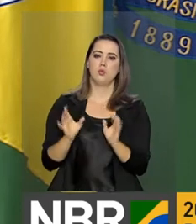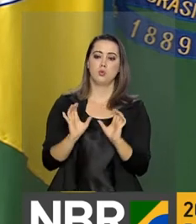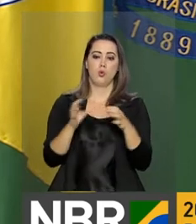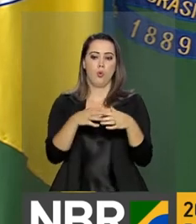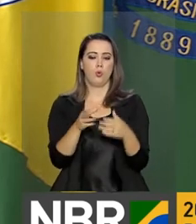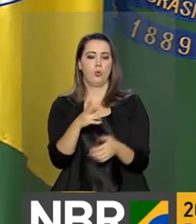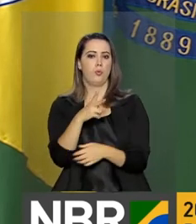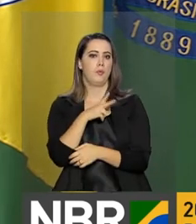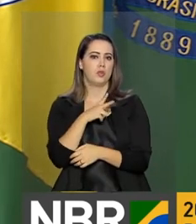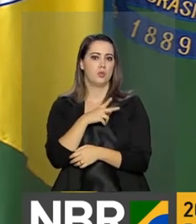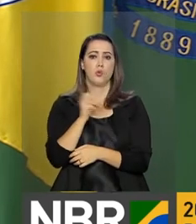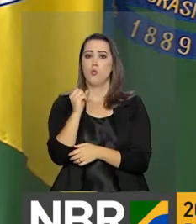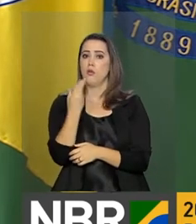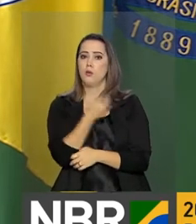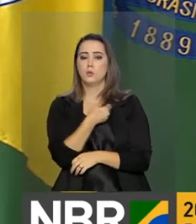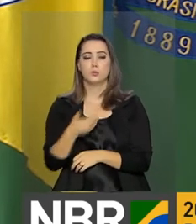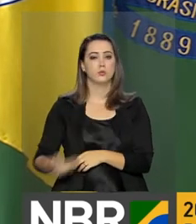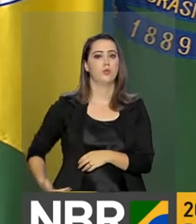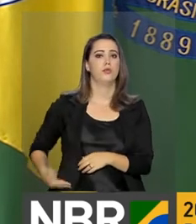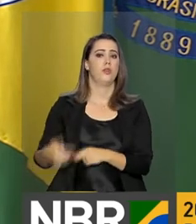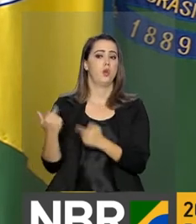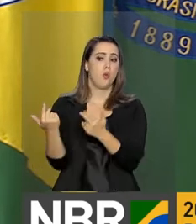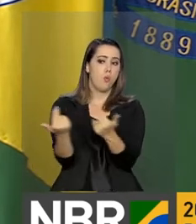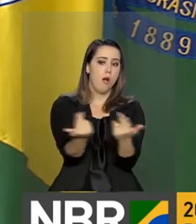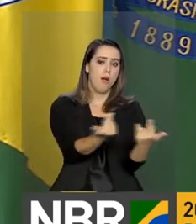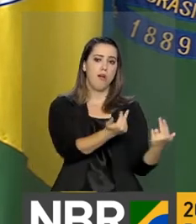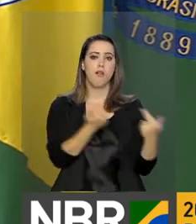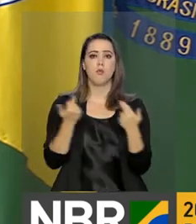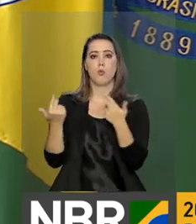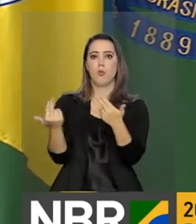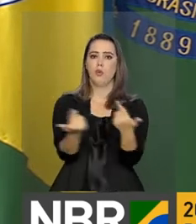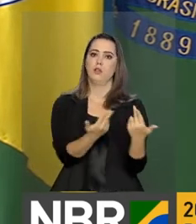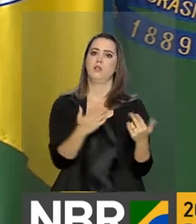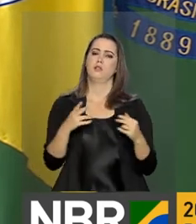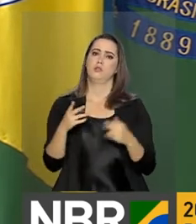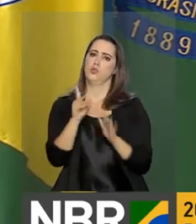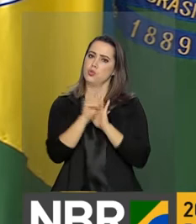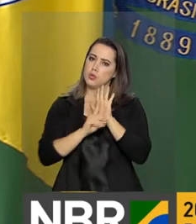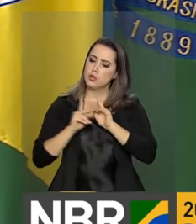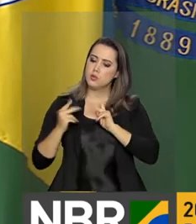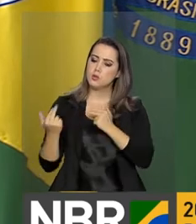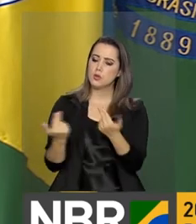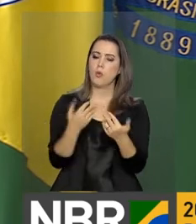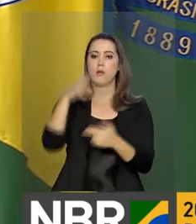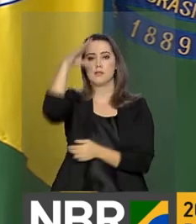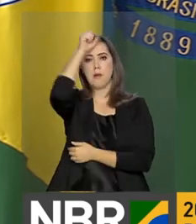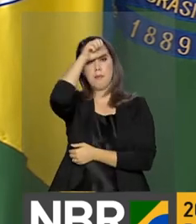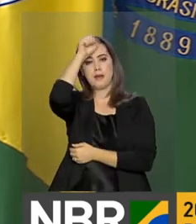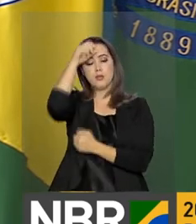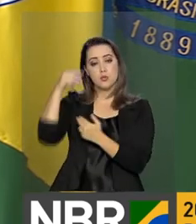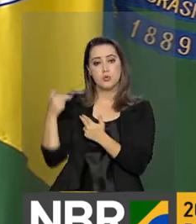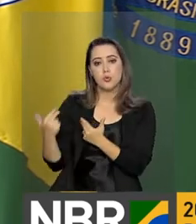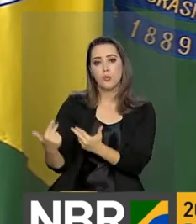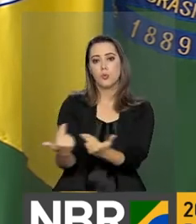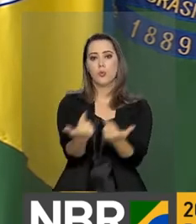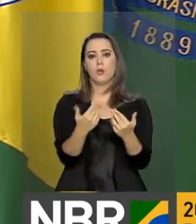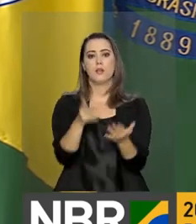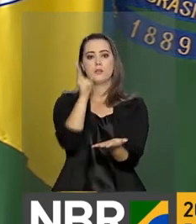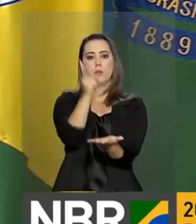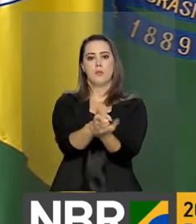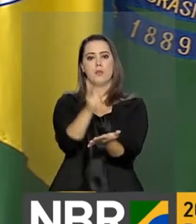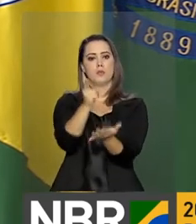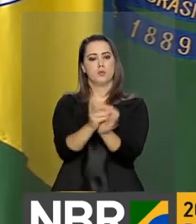sistema privado, que passam a ter direitos iguais de aprendizado, direitos ao mesmo